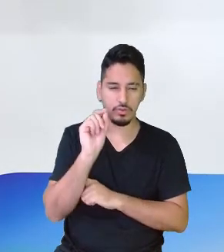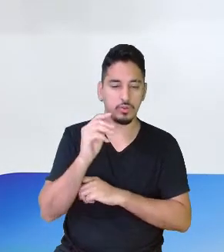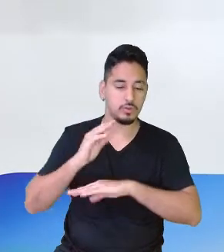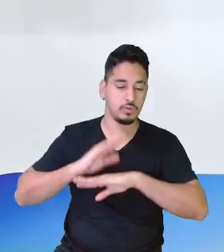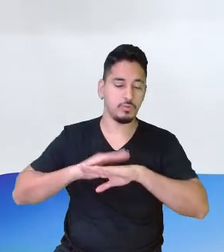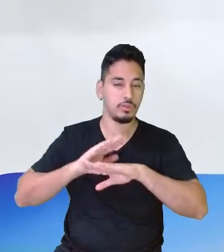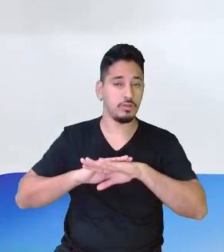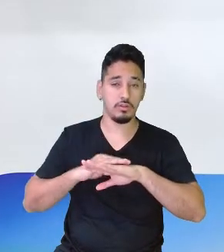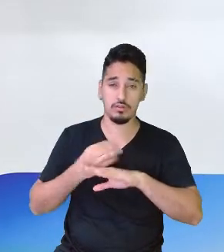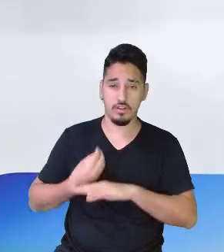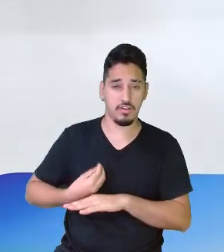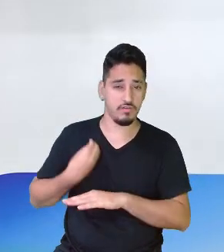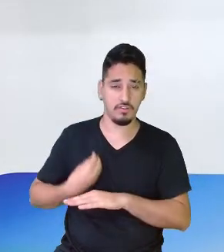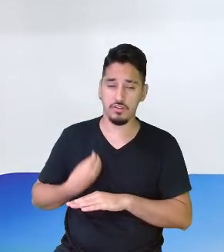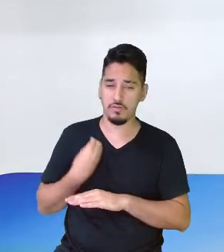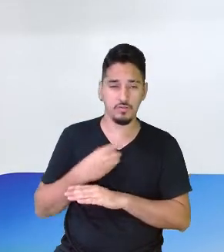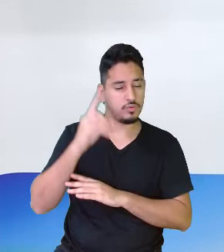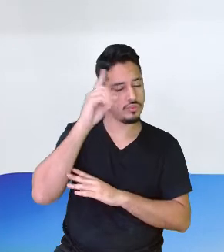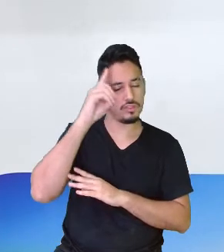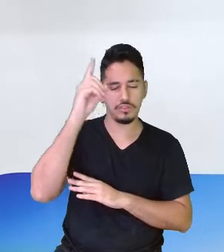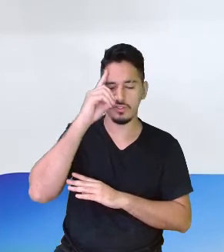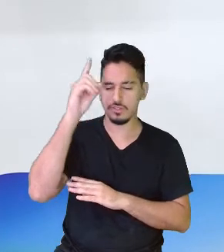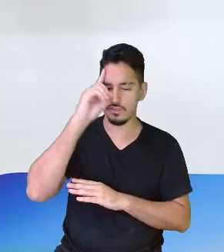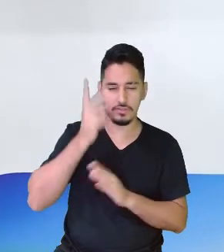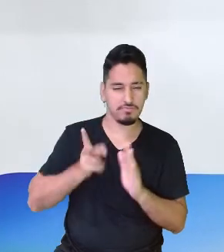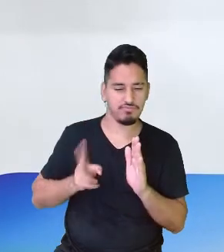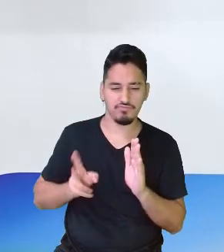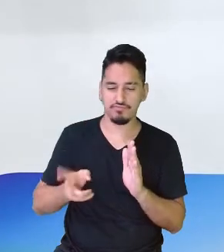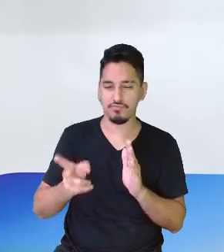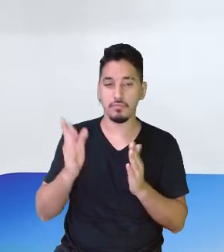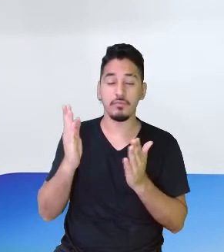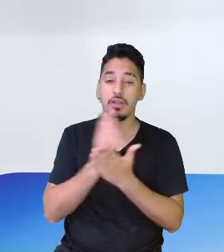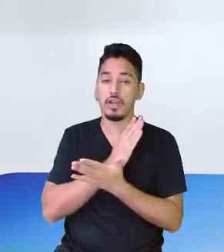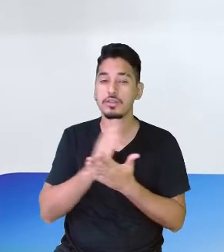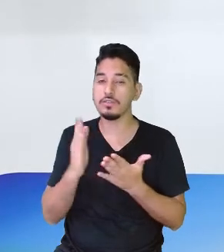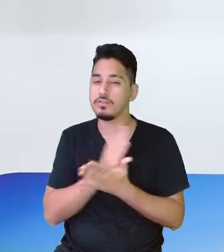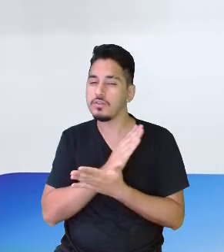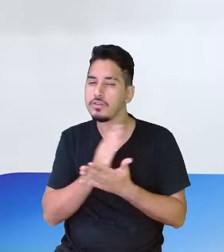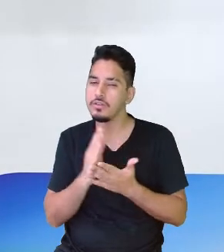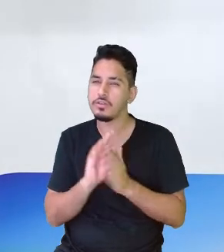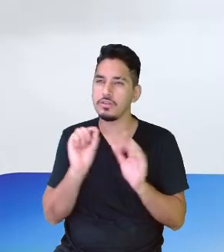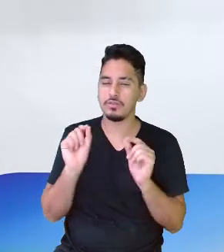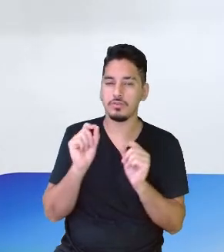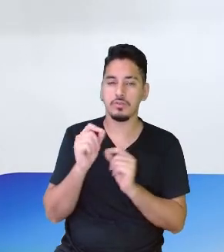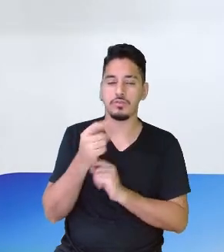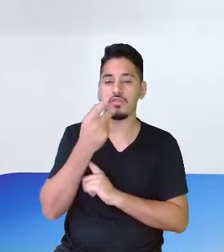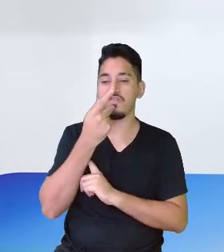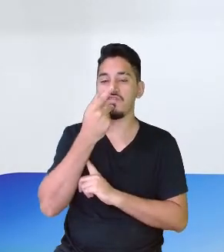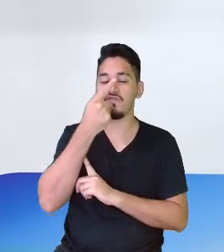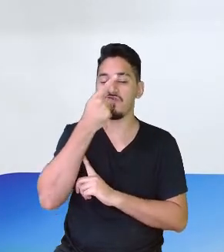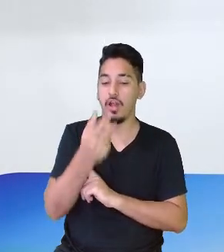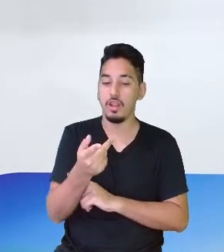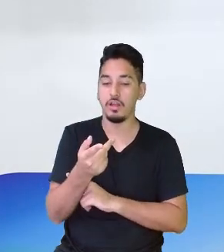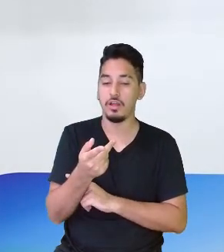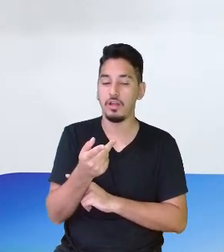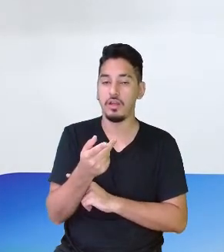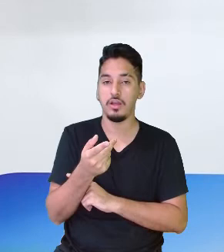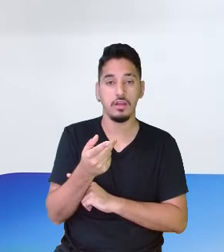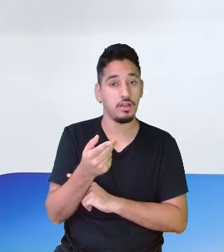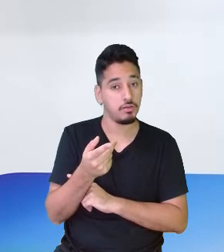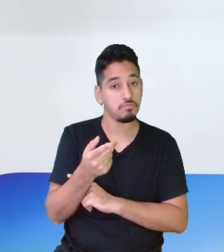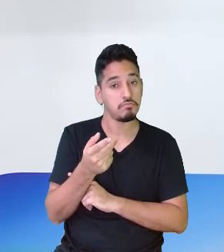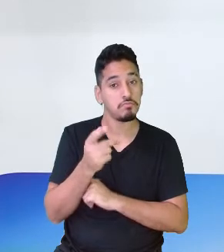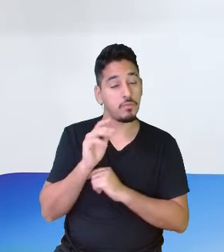ele está presente no nosso cotidiano o tempo inteiro. Às vezes, o tom com o qual a gente fala algumas coisas